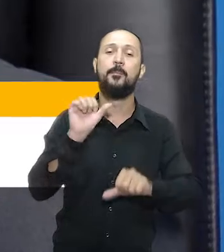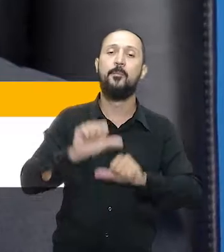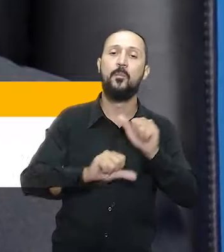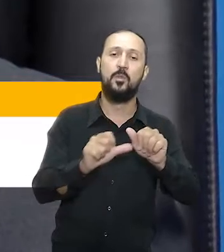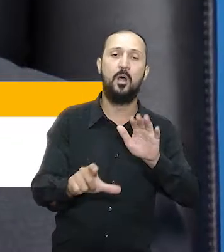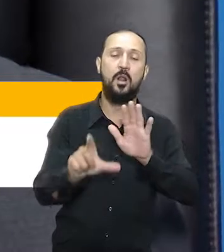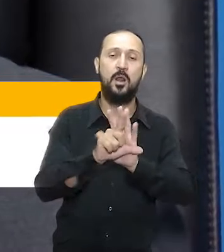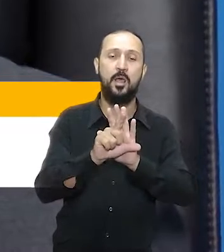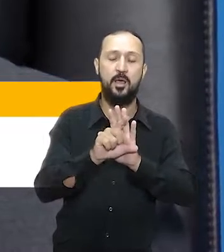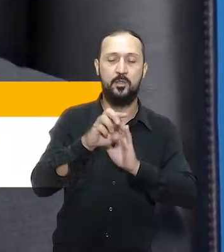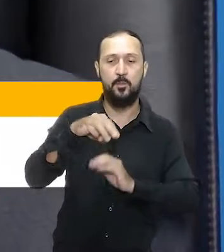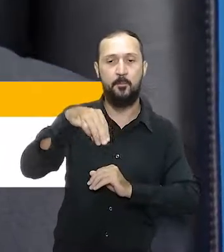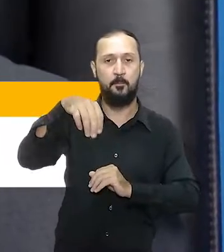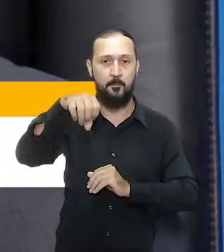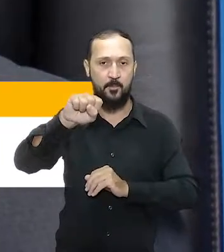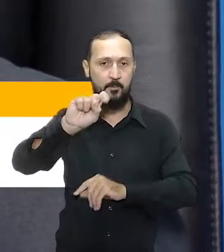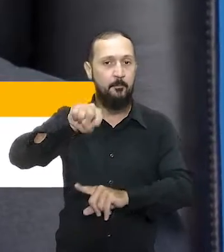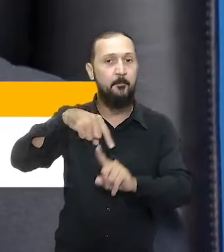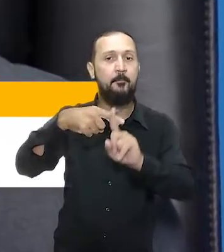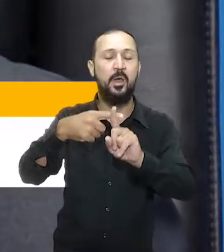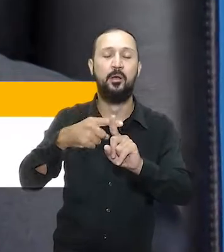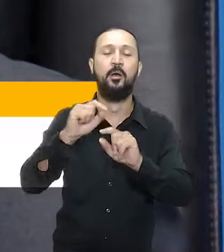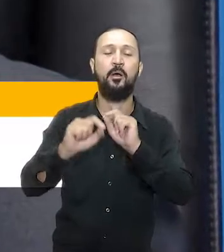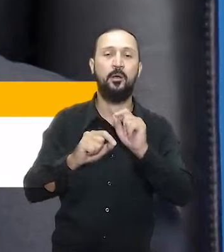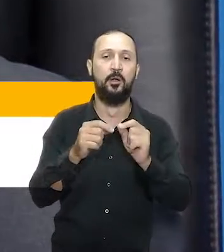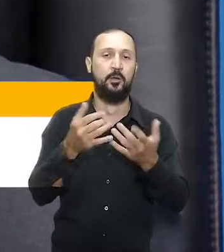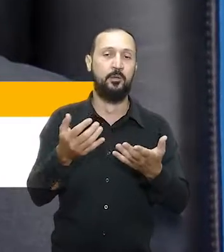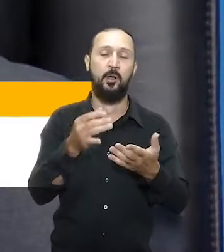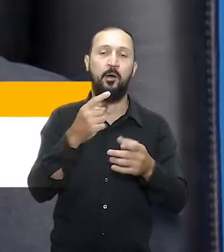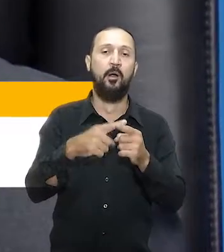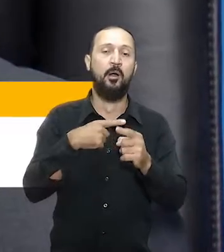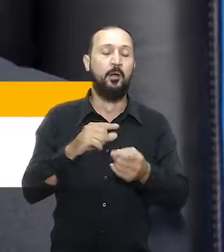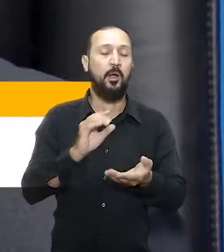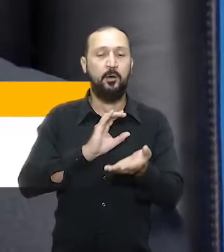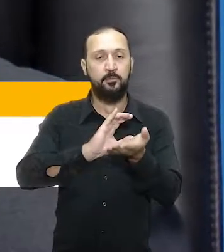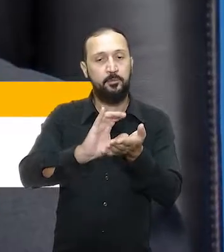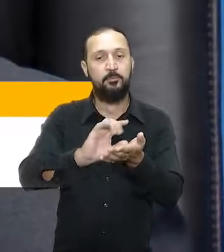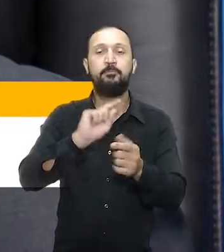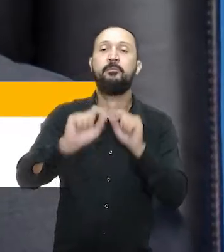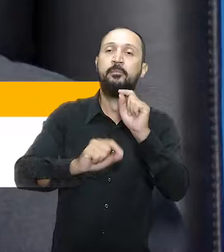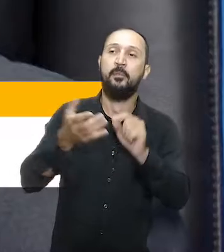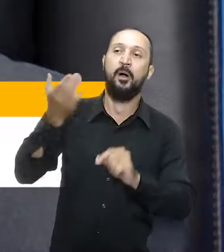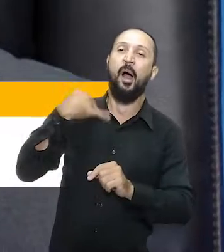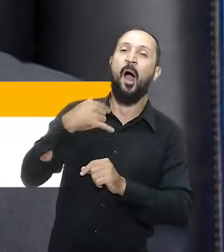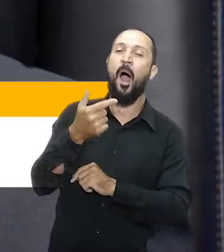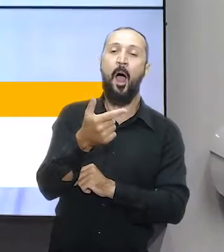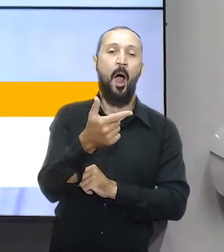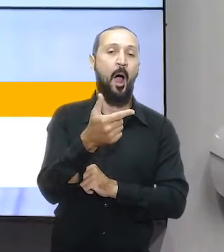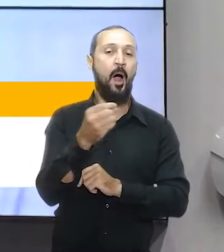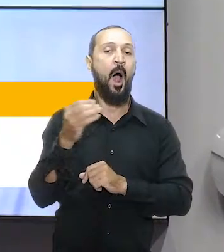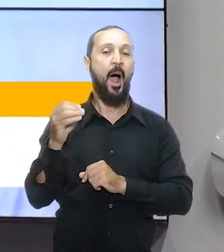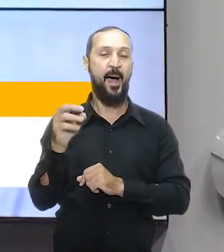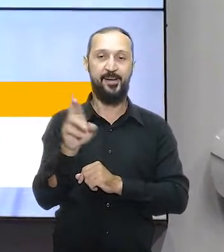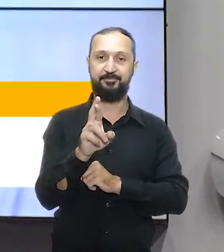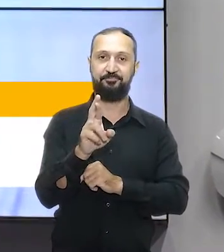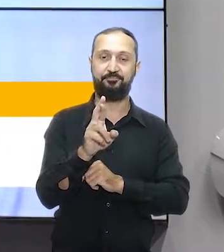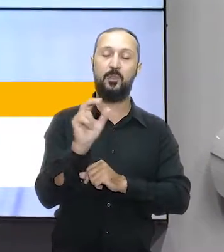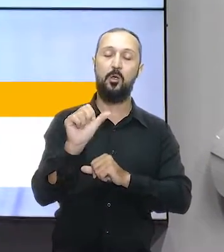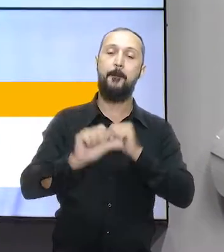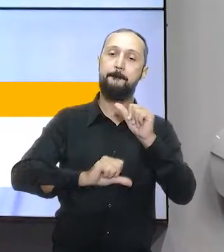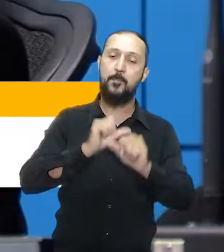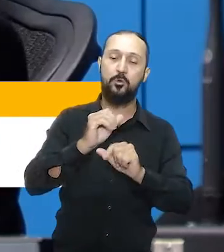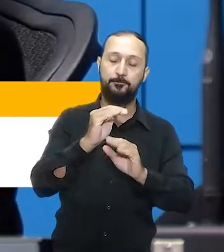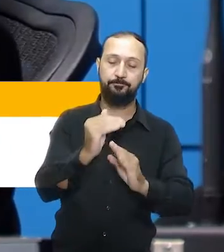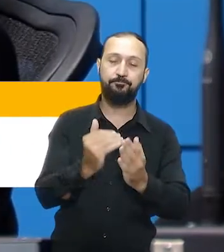que altera a lei que institui o Mais Social. O novo texto trata do reajuste do benefício, que antes era de